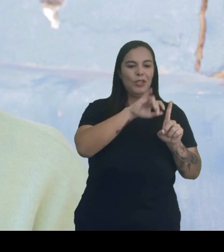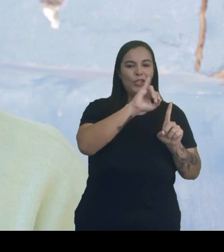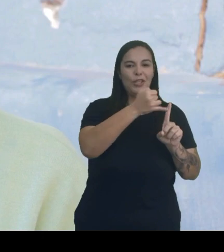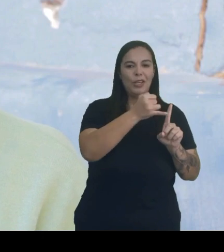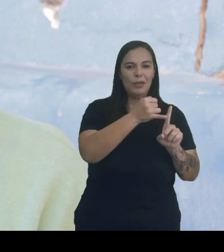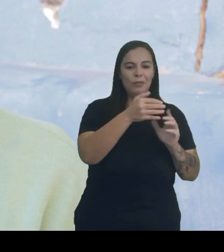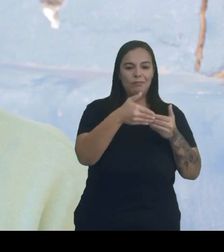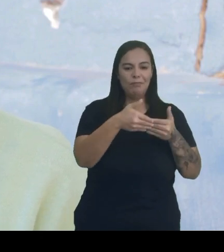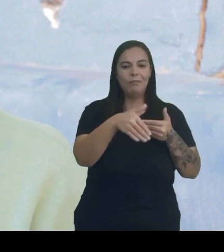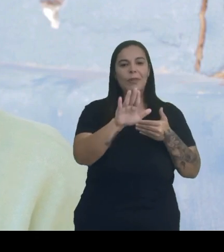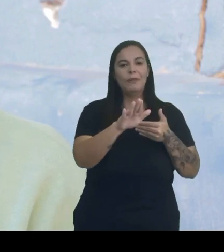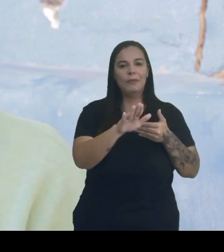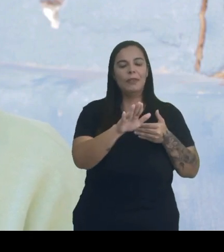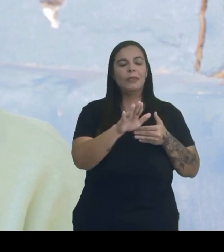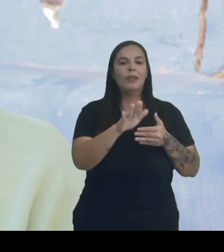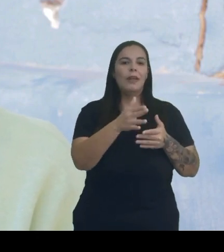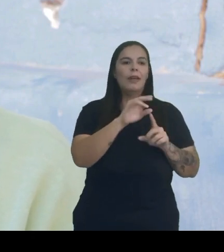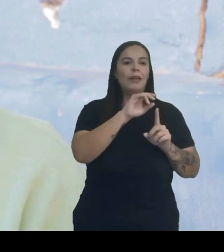janeiro,